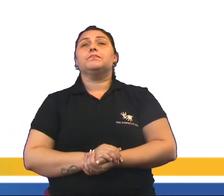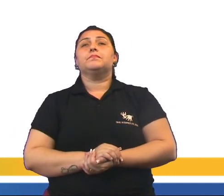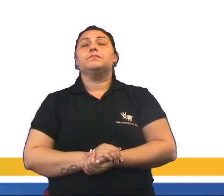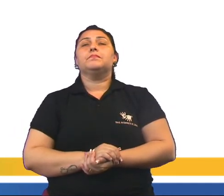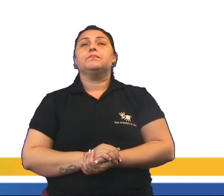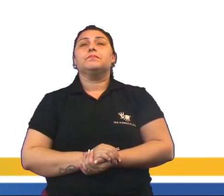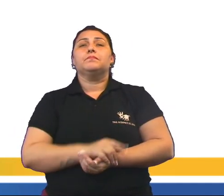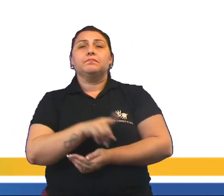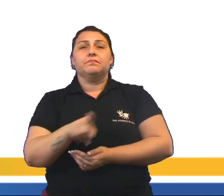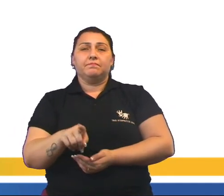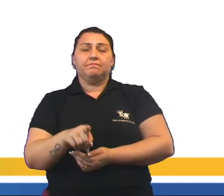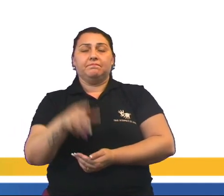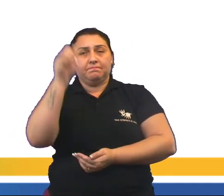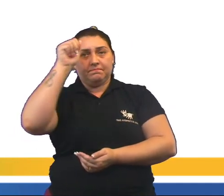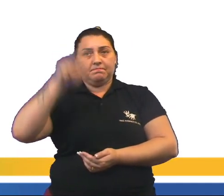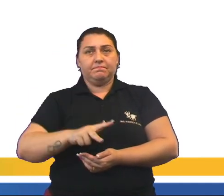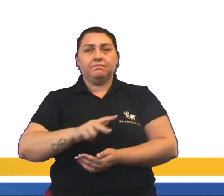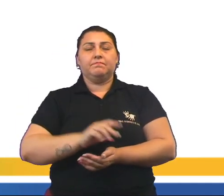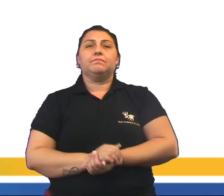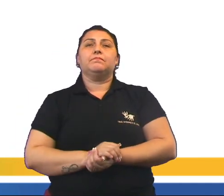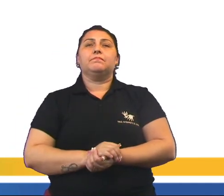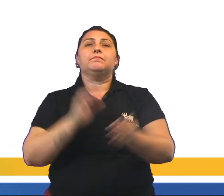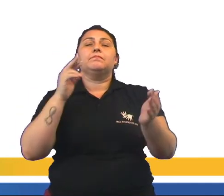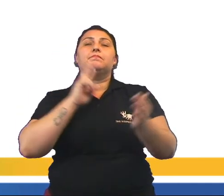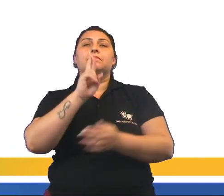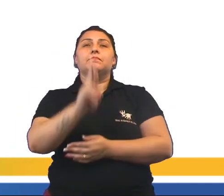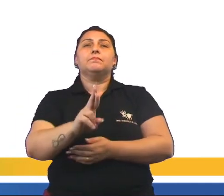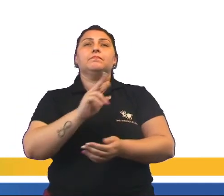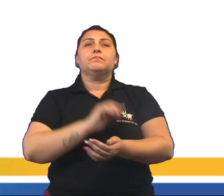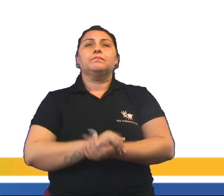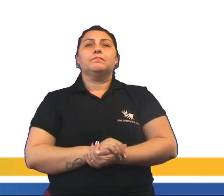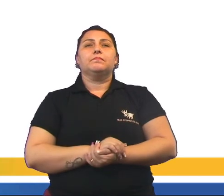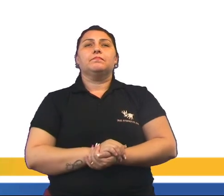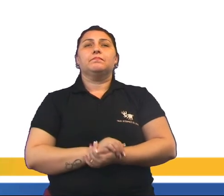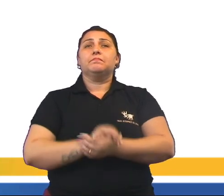leitura também, vocês são expert. Vamos para a resposta, vamos lá.